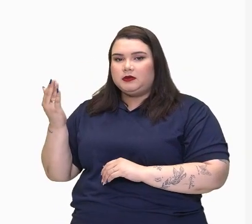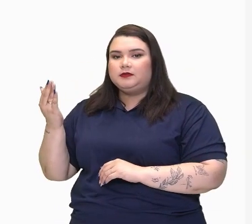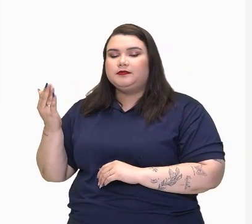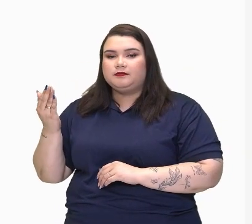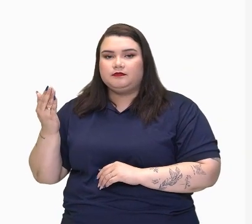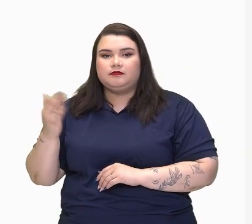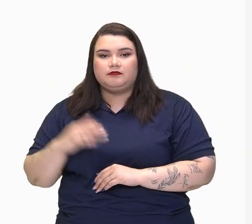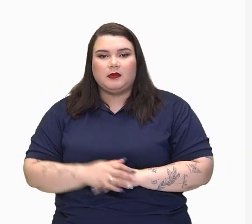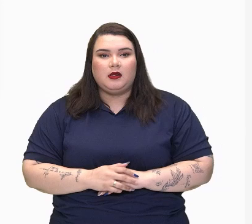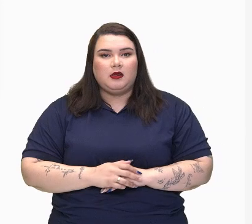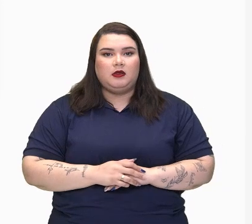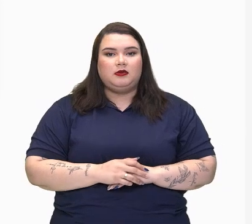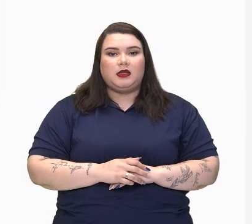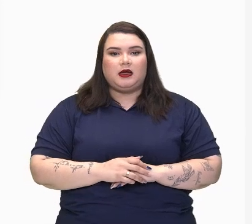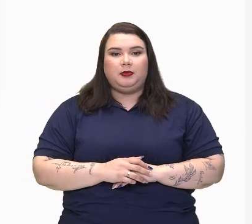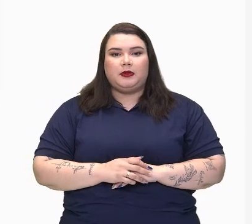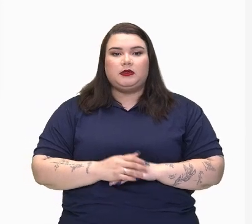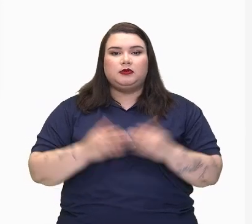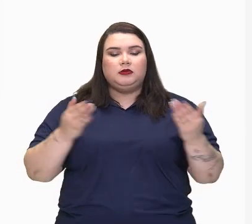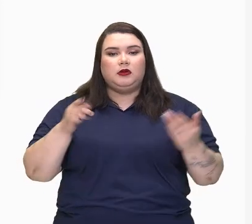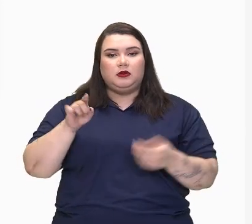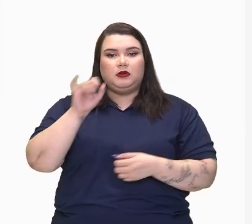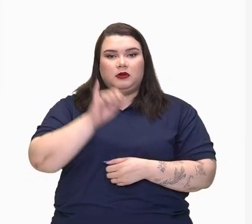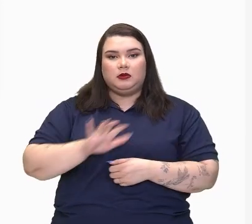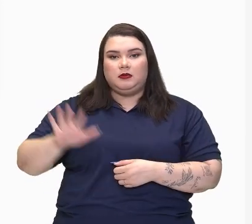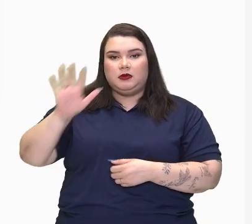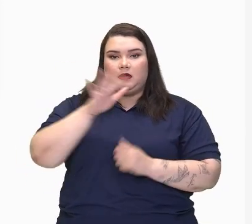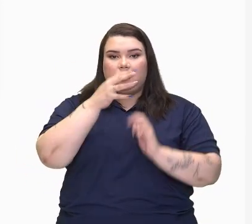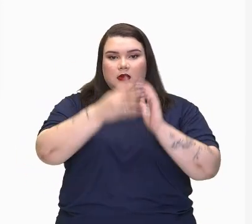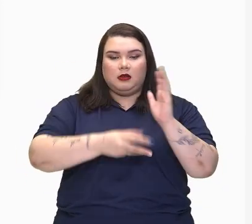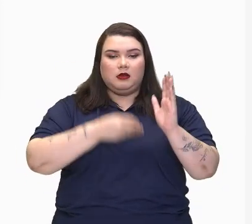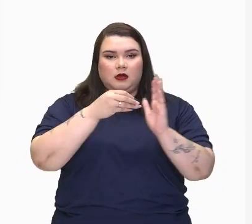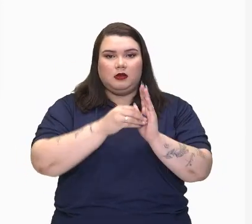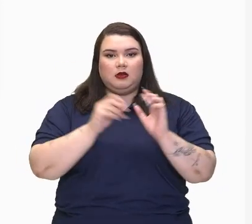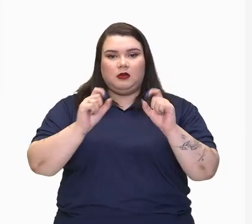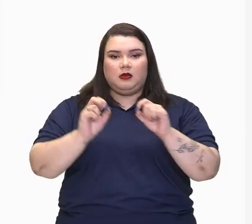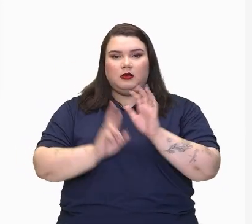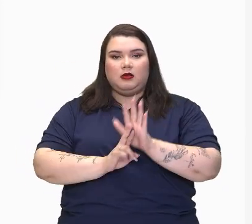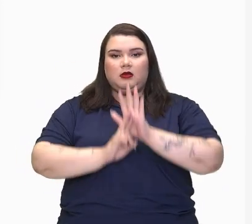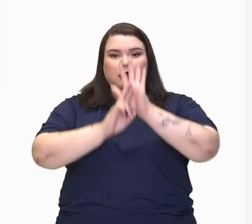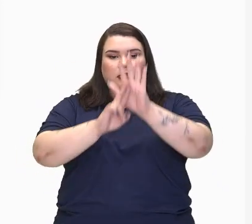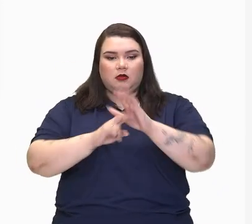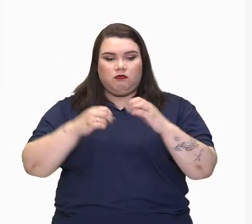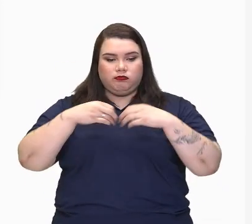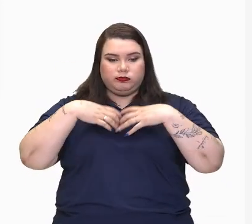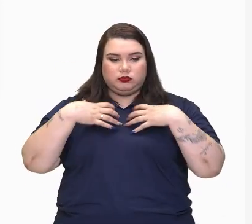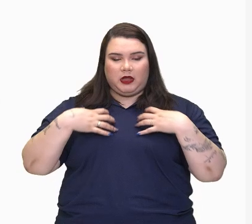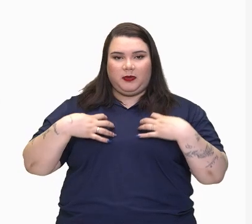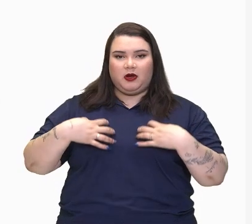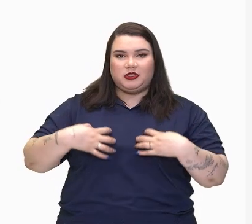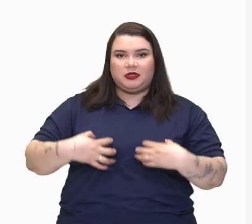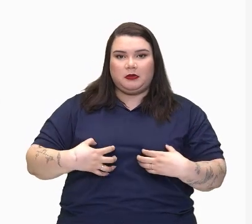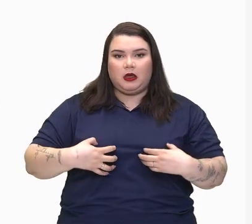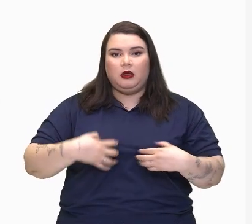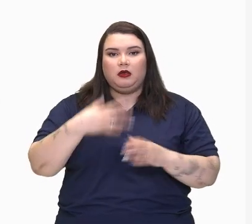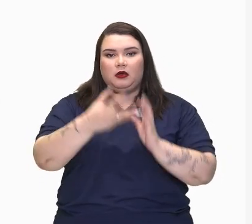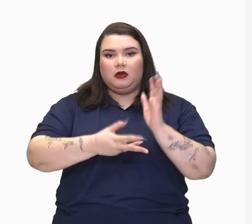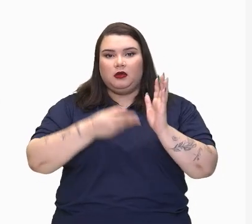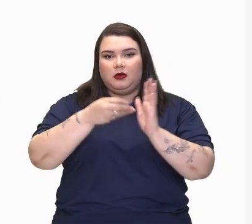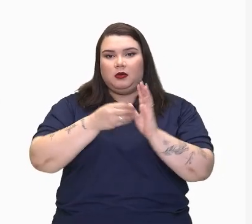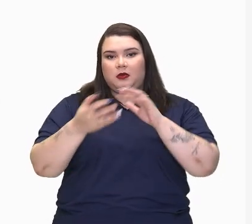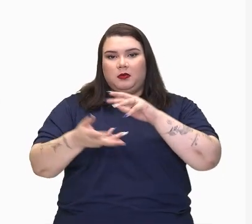por muito tempo essa imagem de que a Amazônia era o pulmão do mundo. Hoje a gente sabe que não é bem assim que funciona. Não é necessariamente a